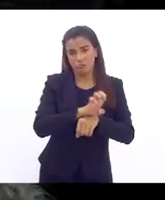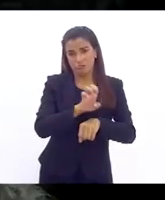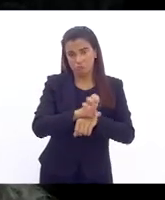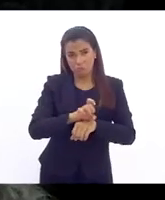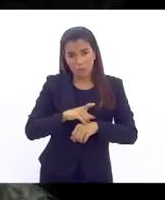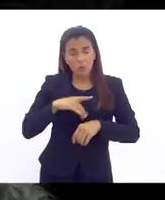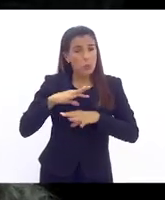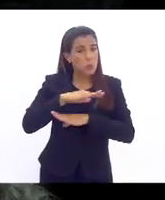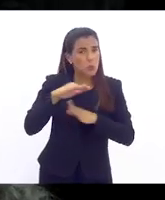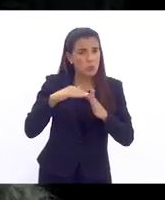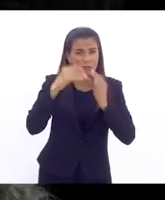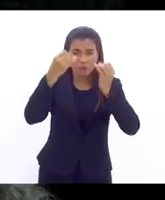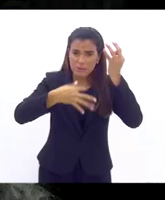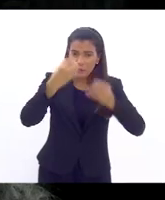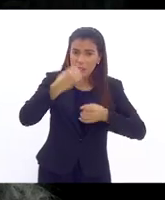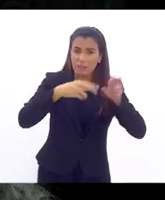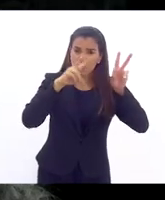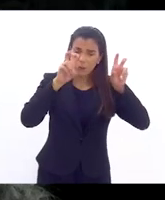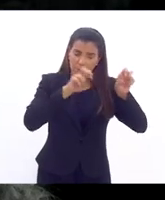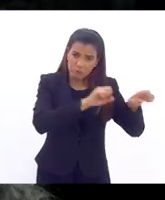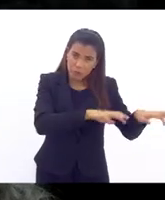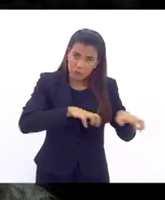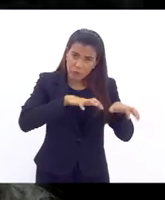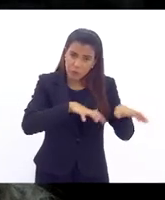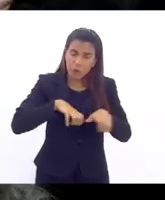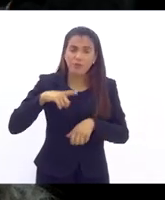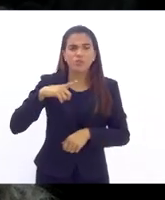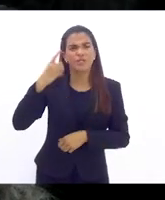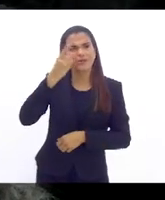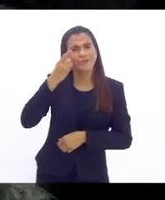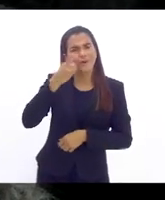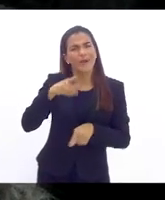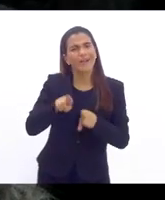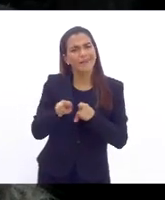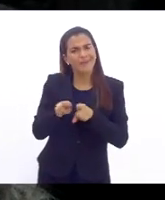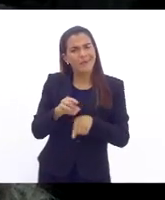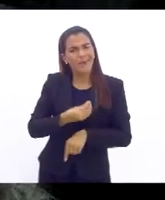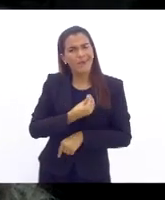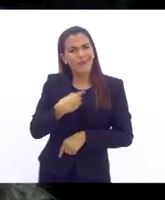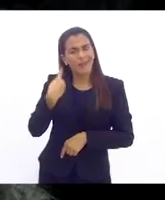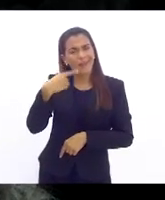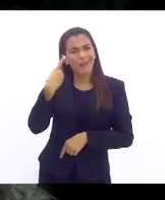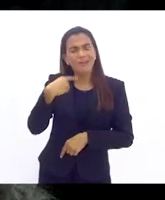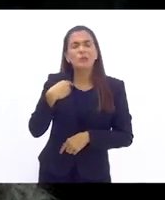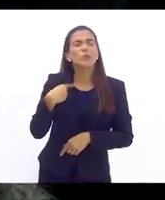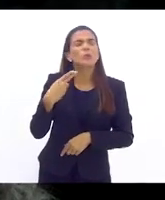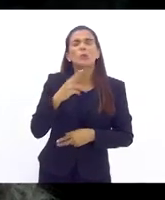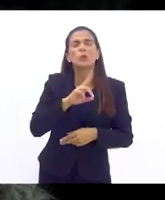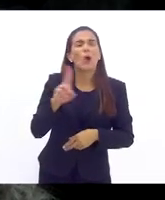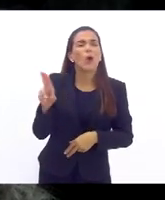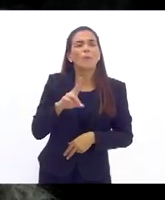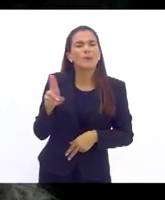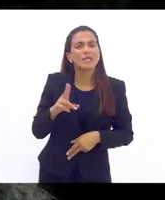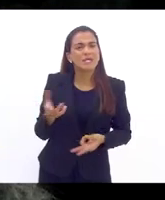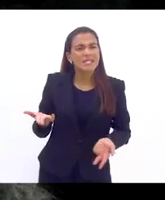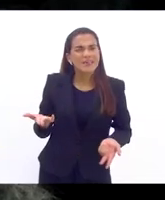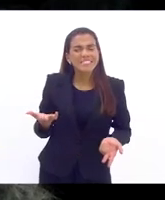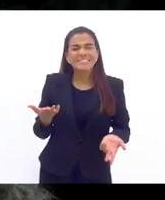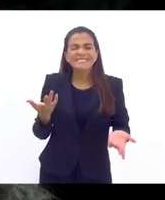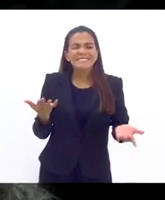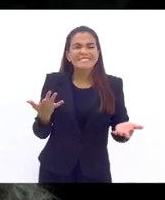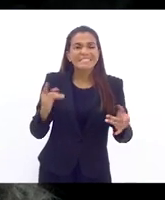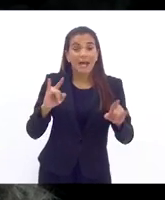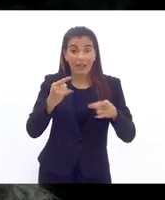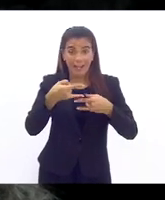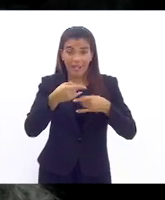licenciamento deles quem é advogava muito eu não vou lembrar o nome do do promotor agora mas por essa Live